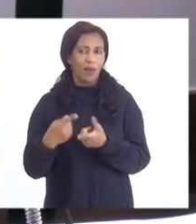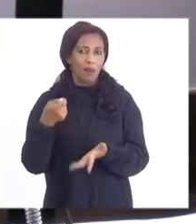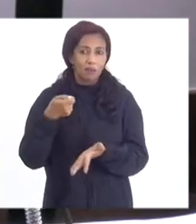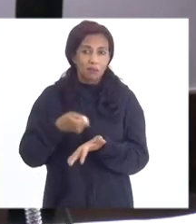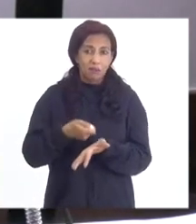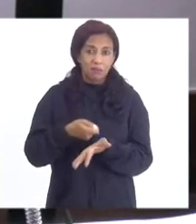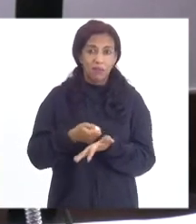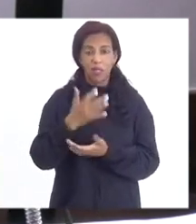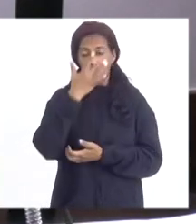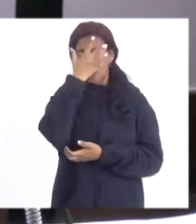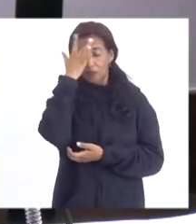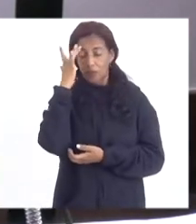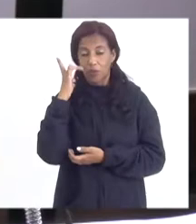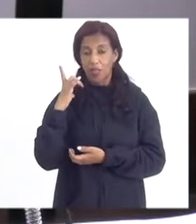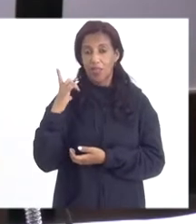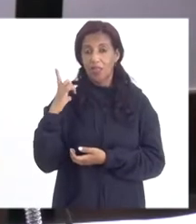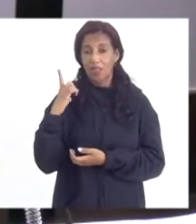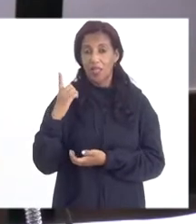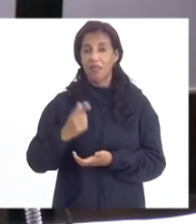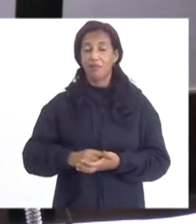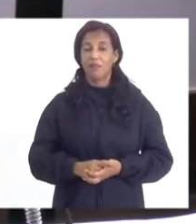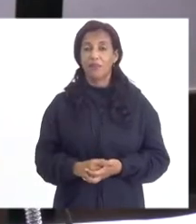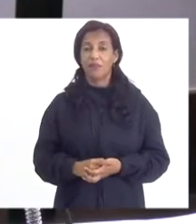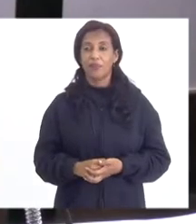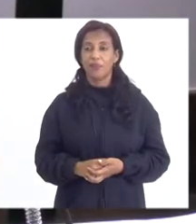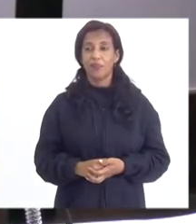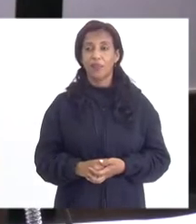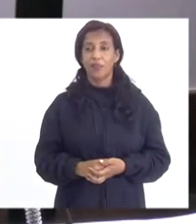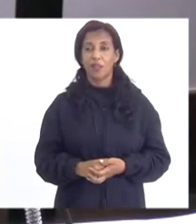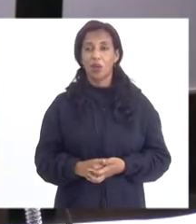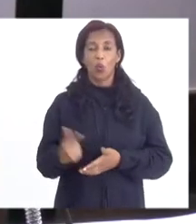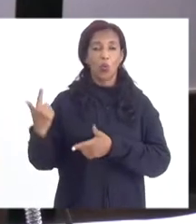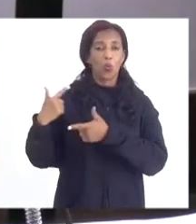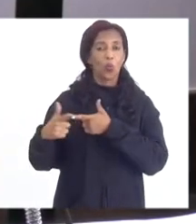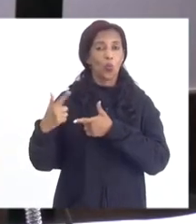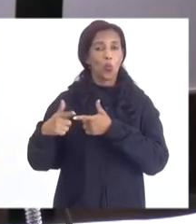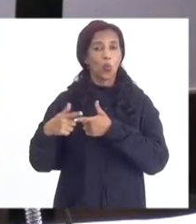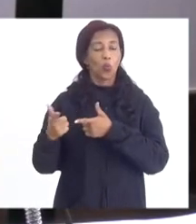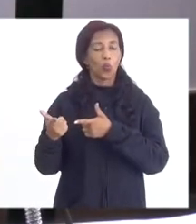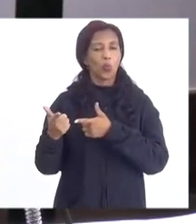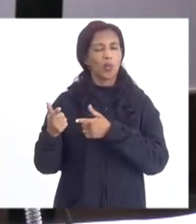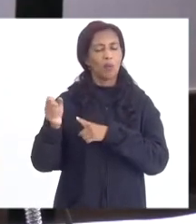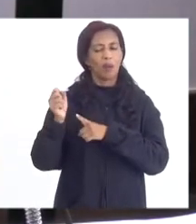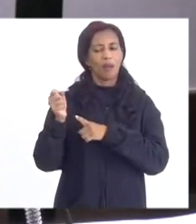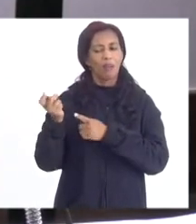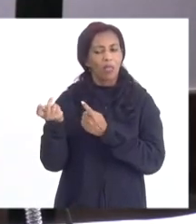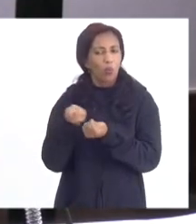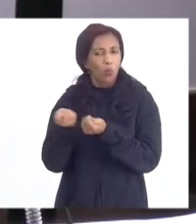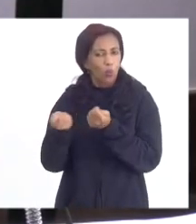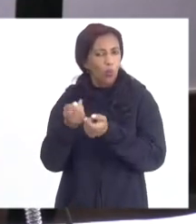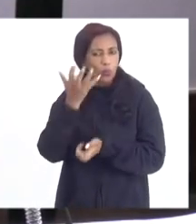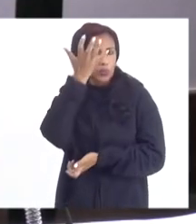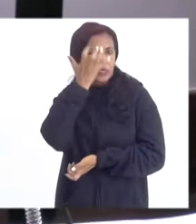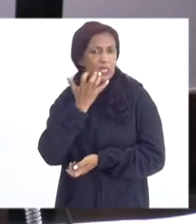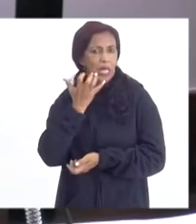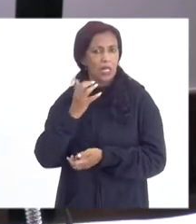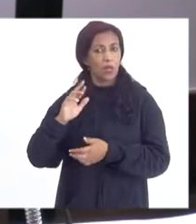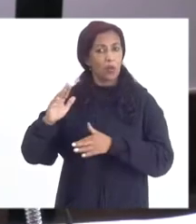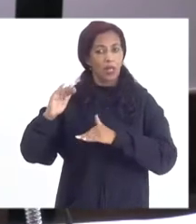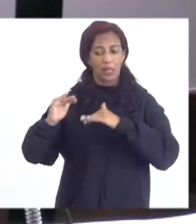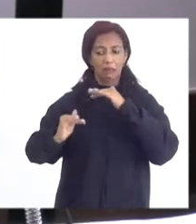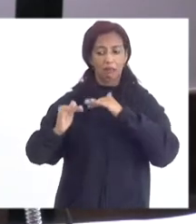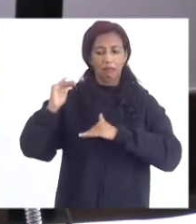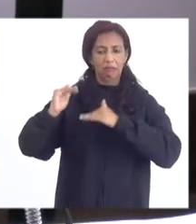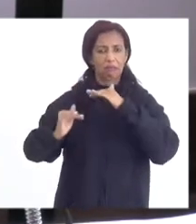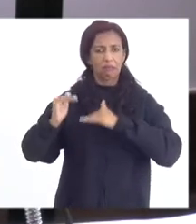porque as pessoas têm exatamente um problema socioeconômico seríssimo, não é por causa da faixa etária, entendi. Porque senão